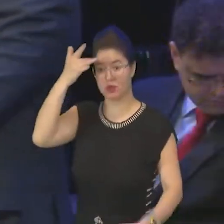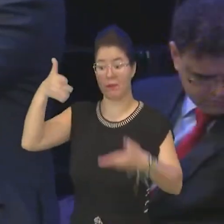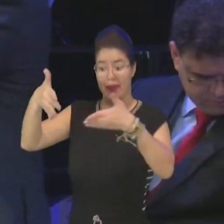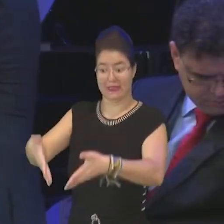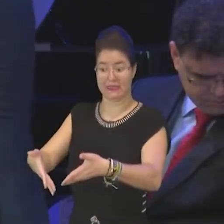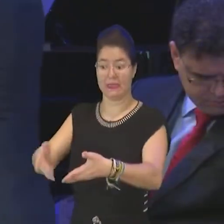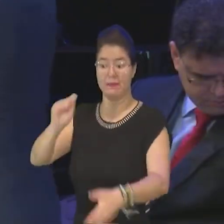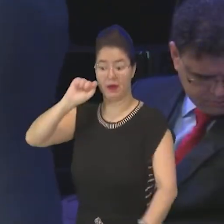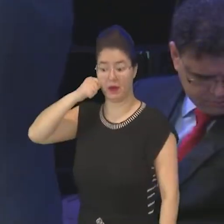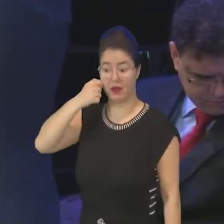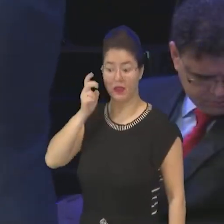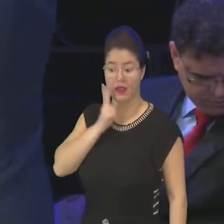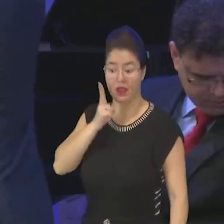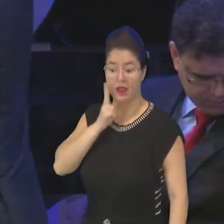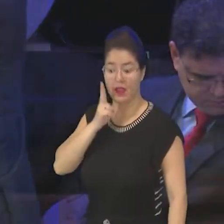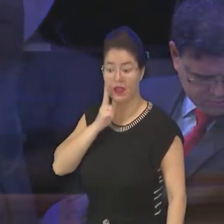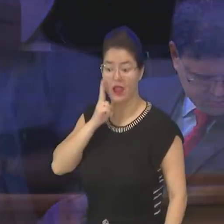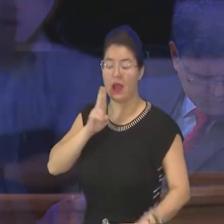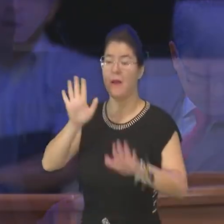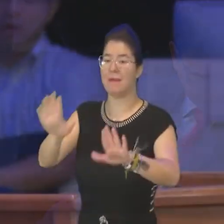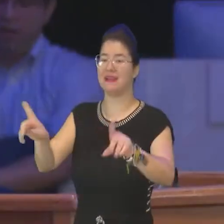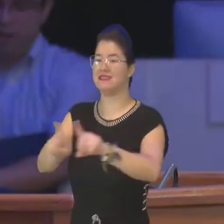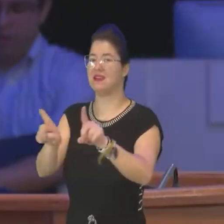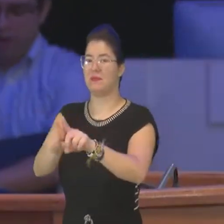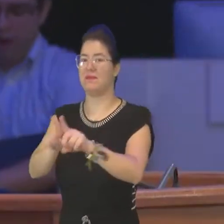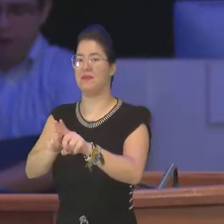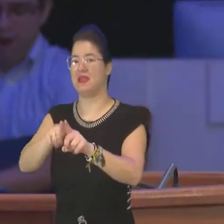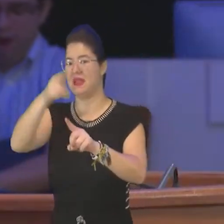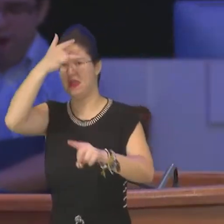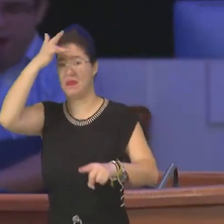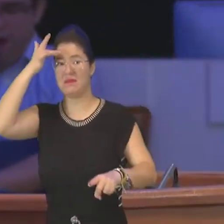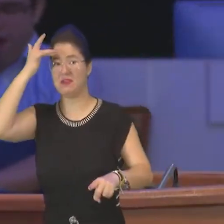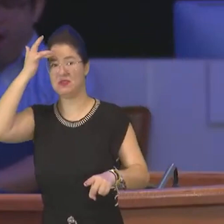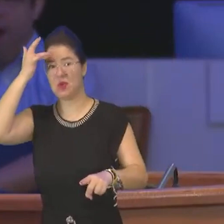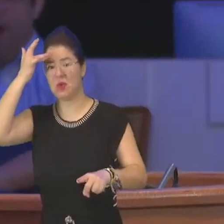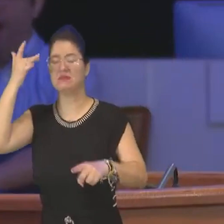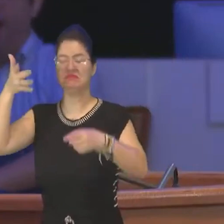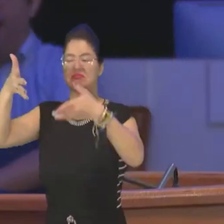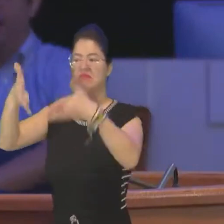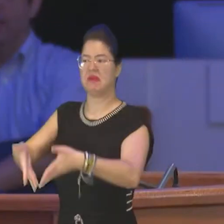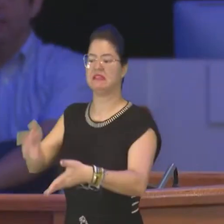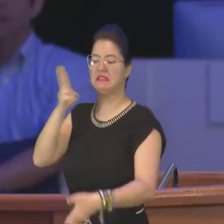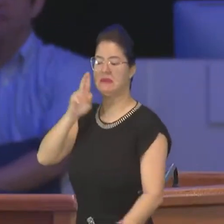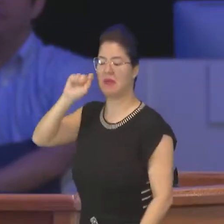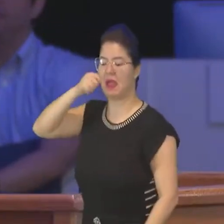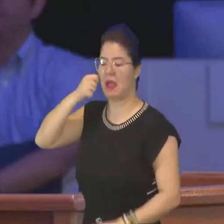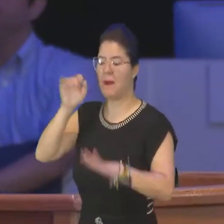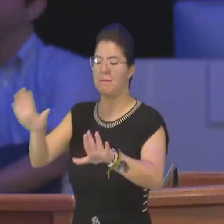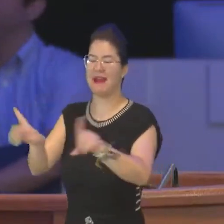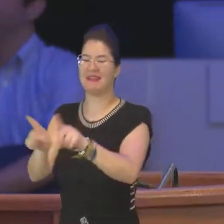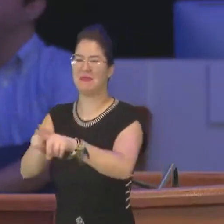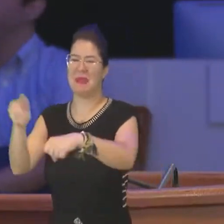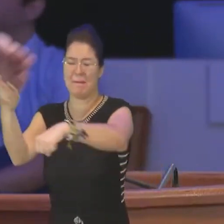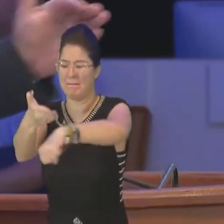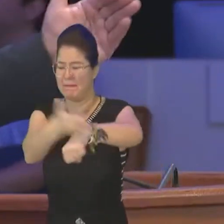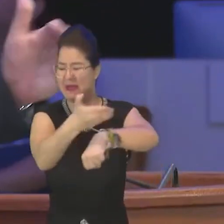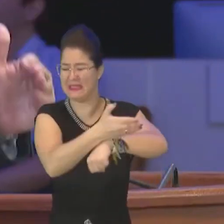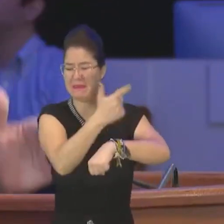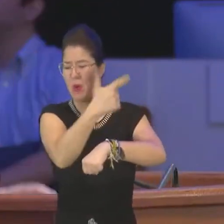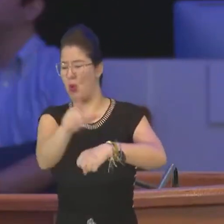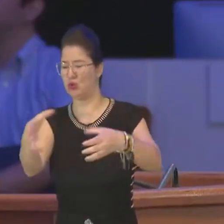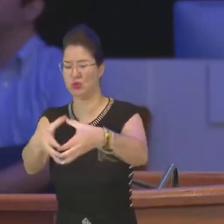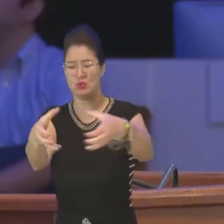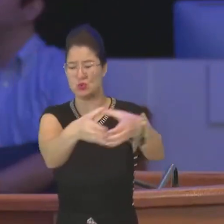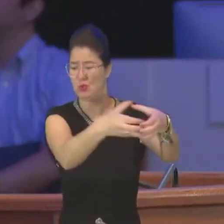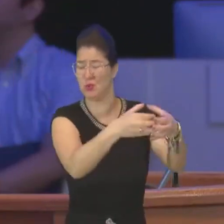mas que participam de outras mesas dos ídolos, da incredulidade, da impiedade pela sua